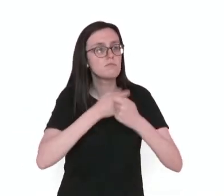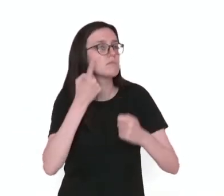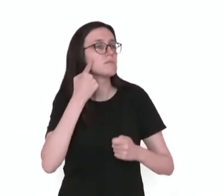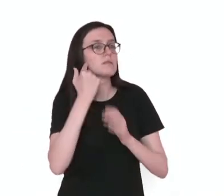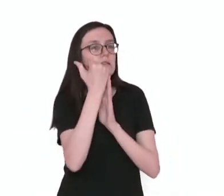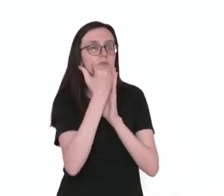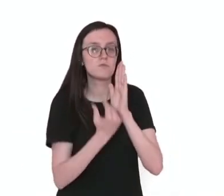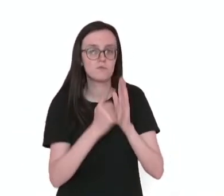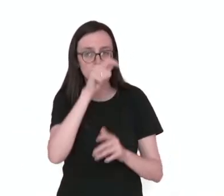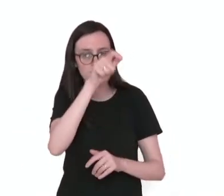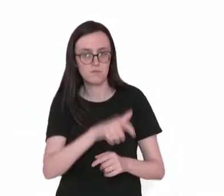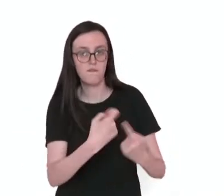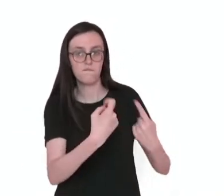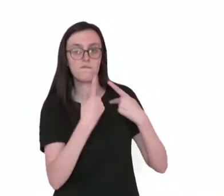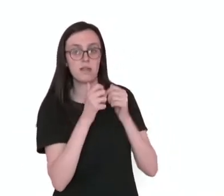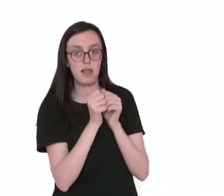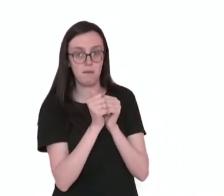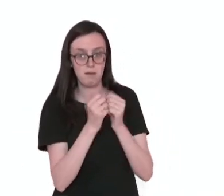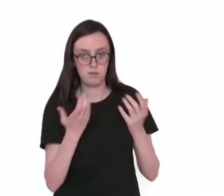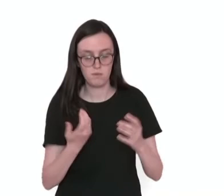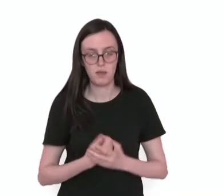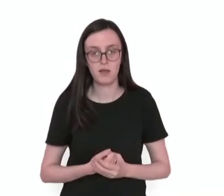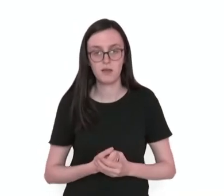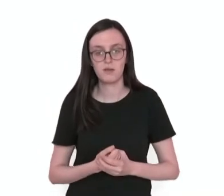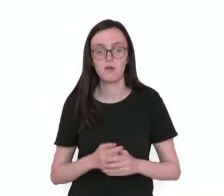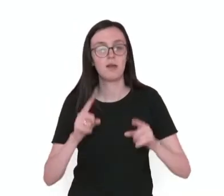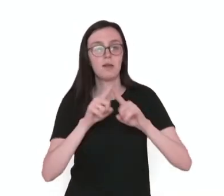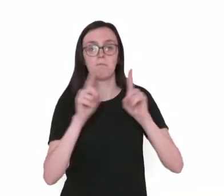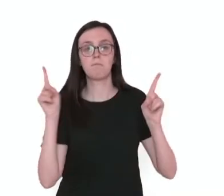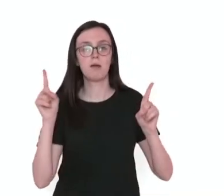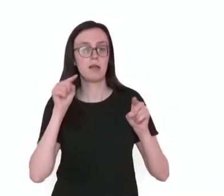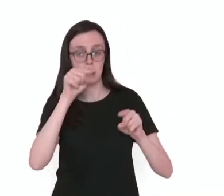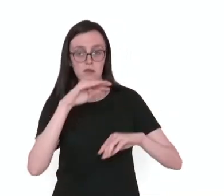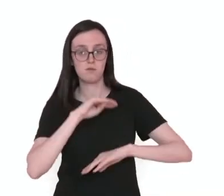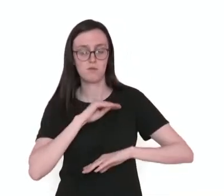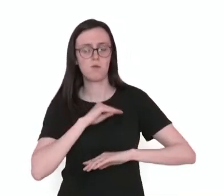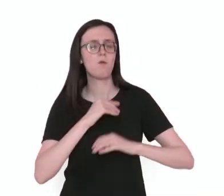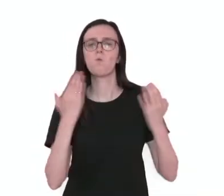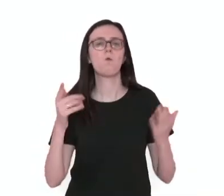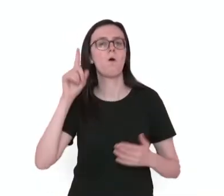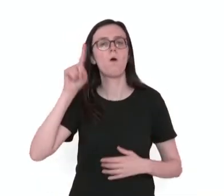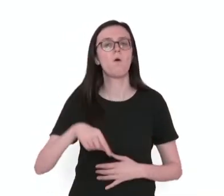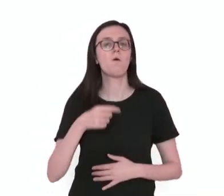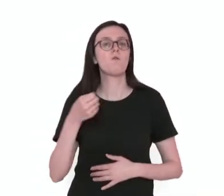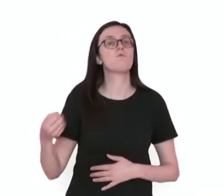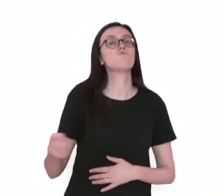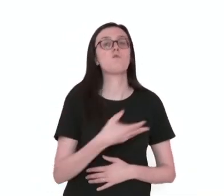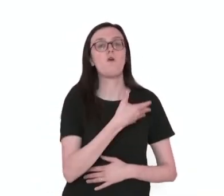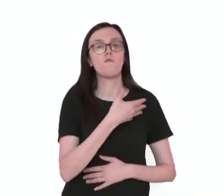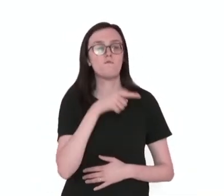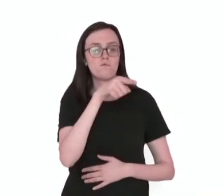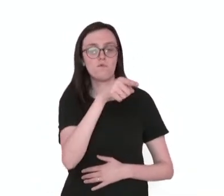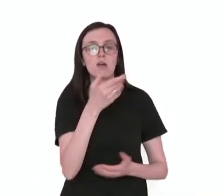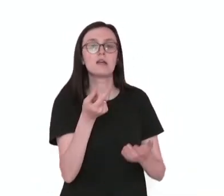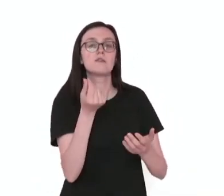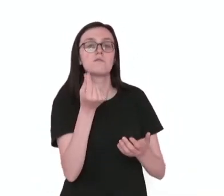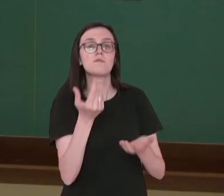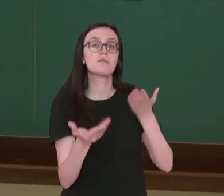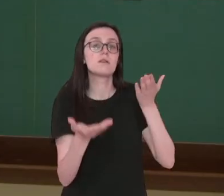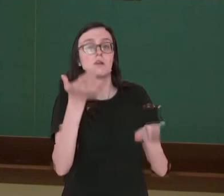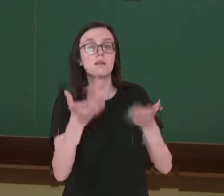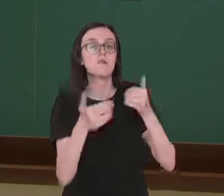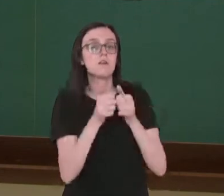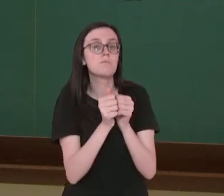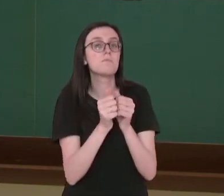desconto com o fornecedor do amendoim. Nas condições estabelecidas, qual será o novo valor do quilograma